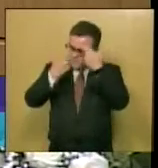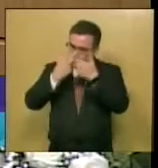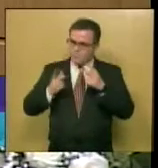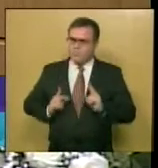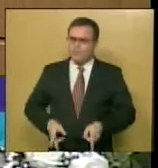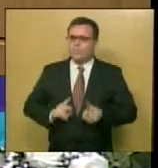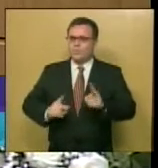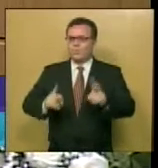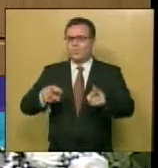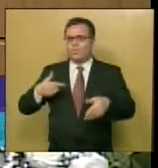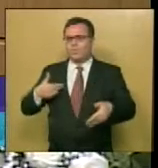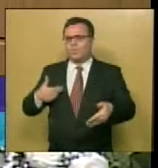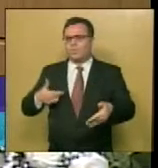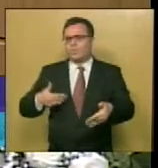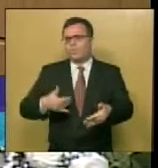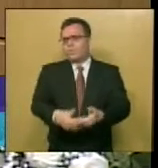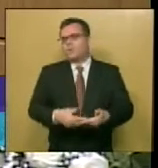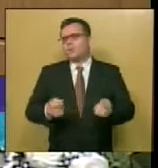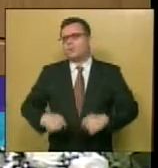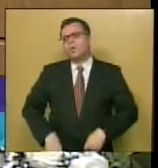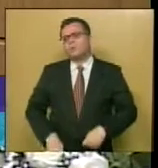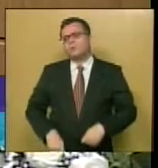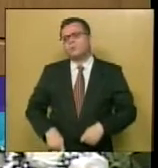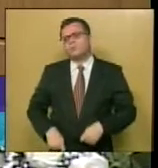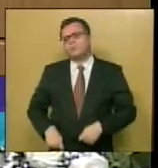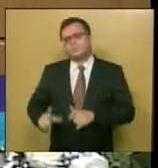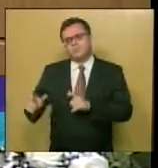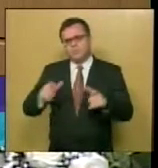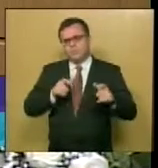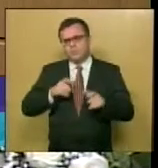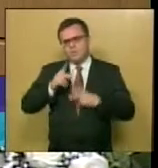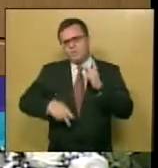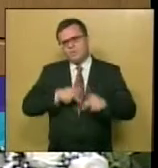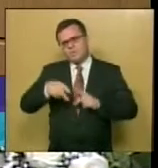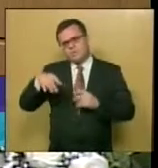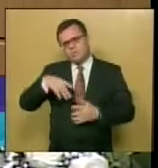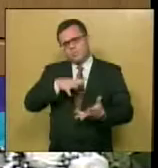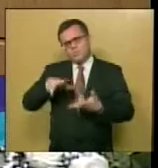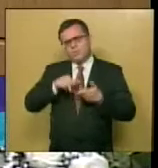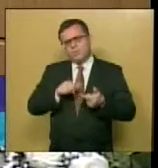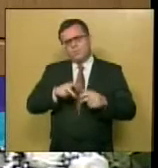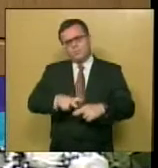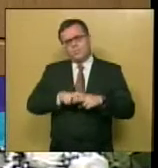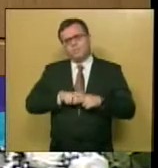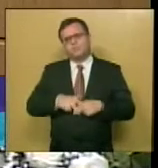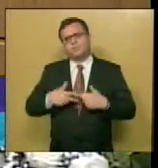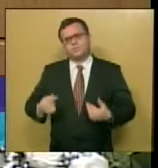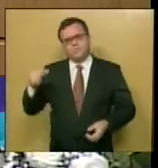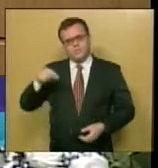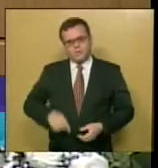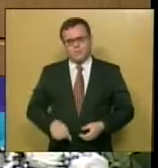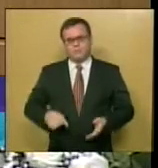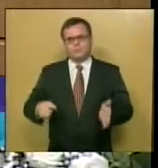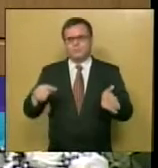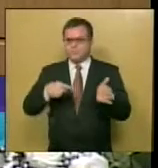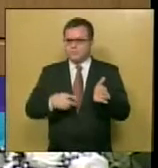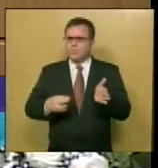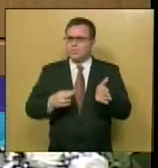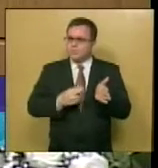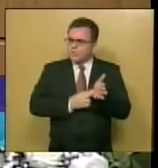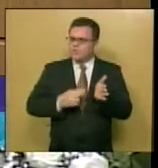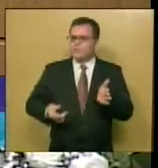trajetória e as realizações de instituições e pessoas em todo o mundo. Com isso, este memorável evento,